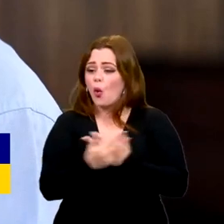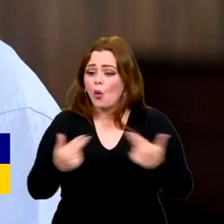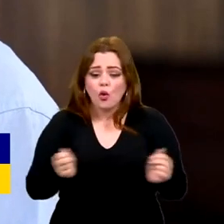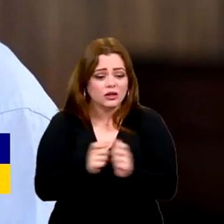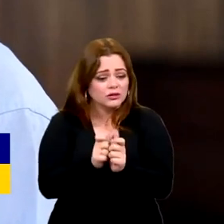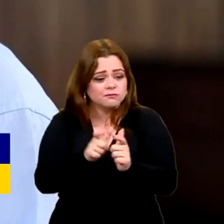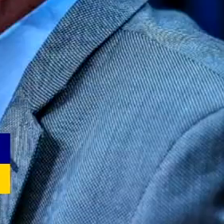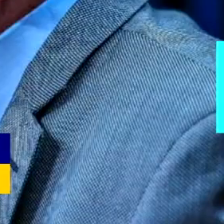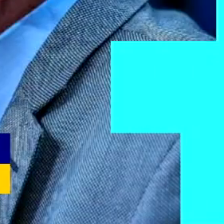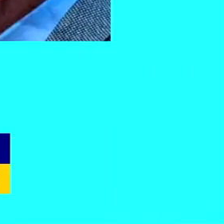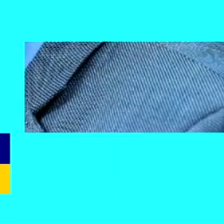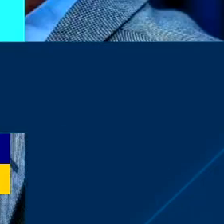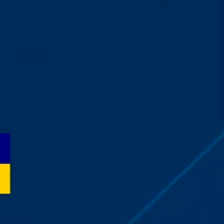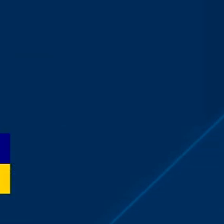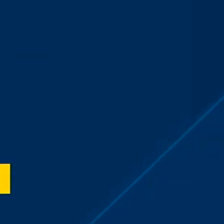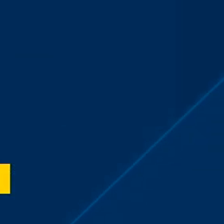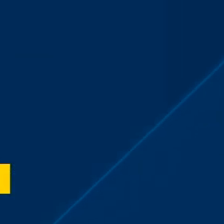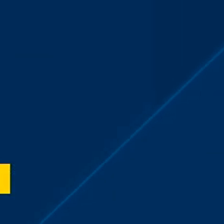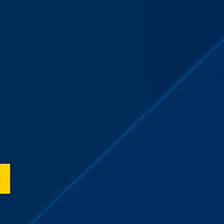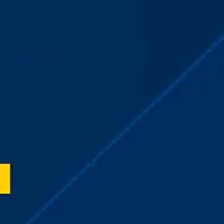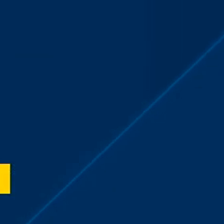as coisas que eu sonhei